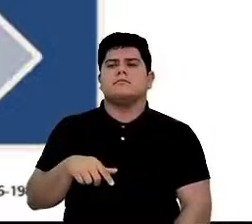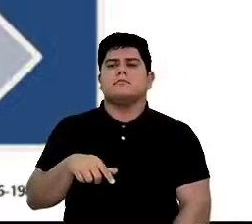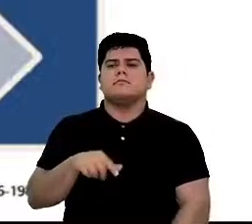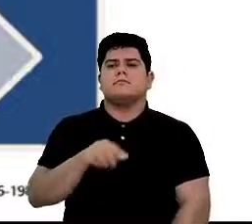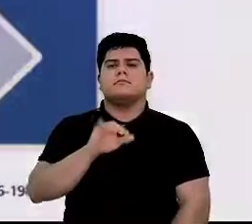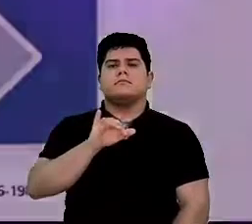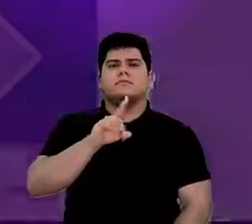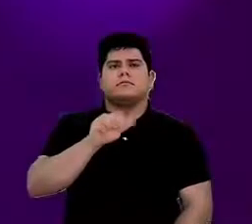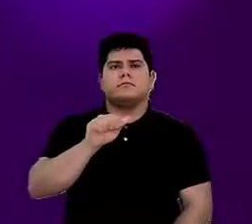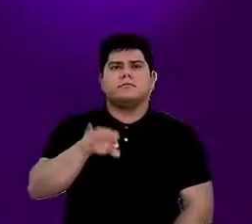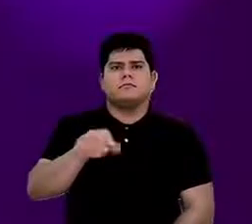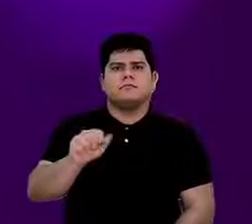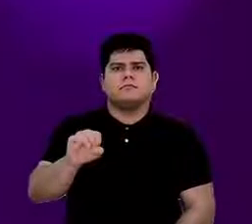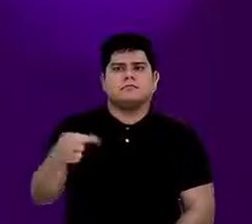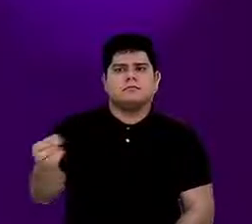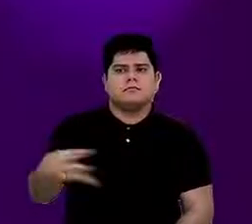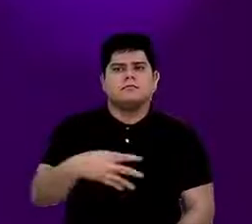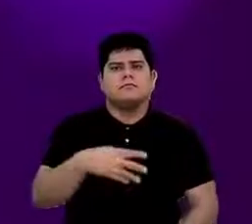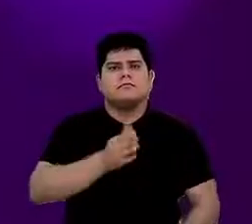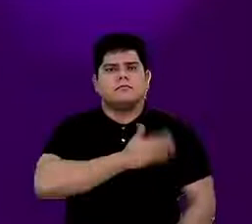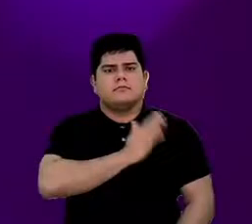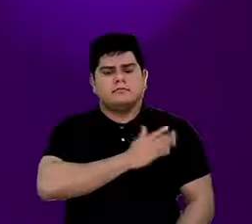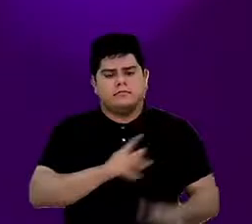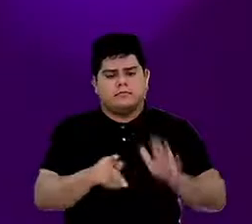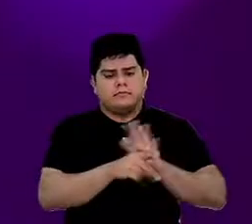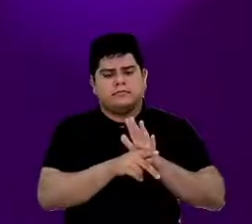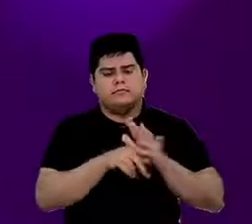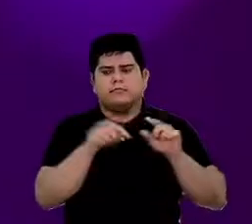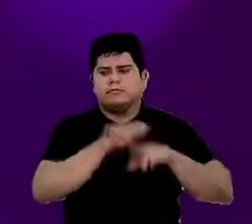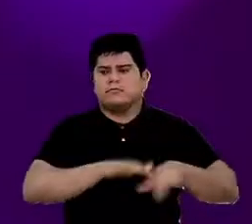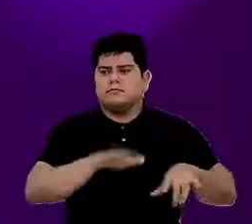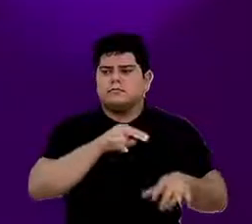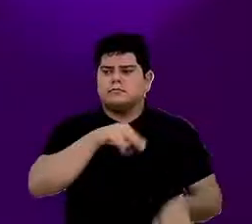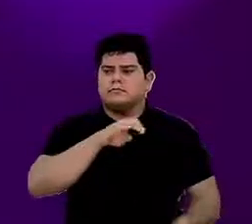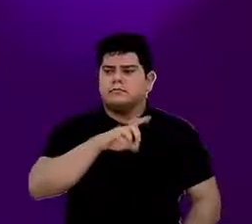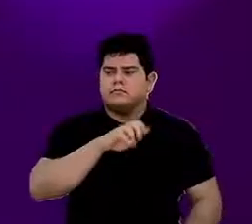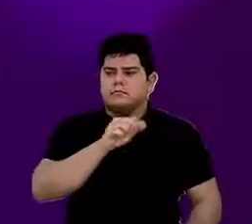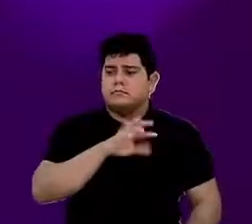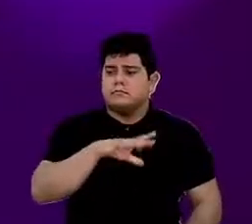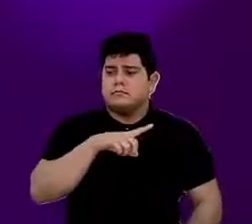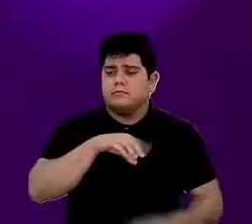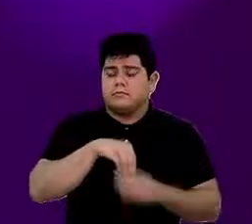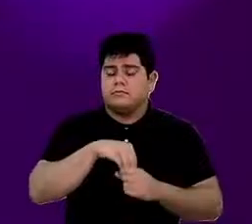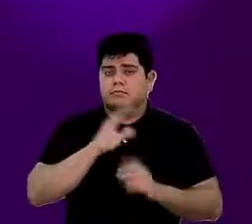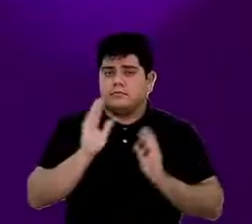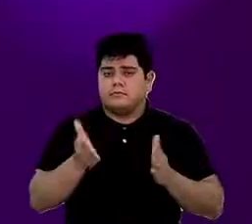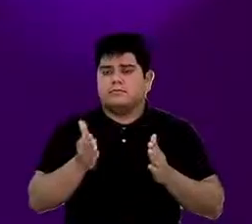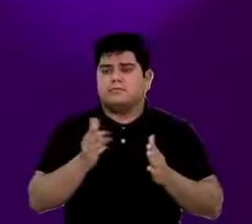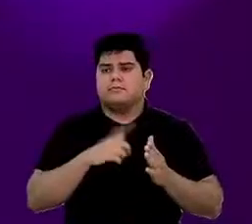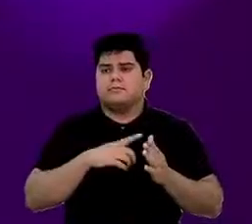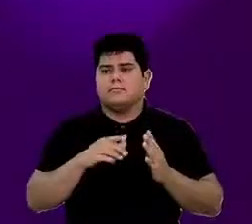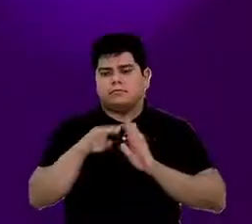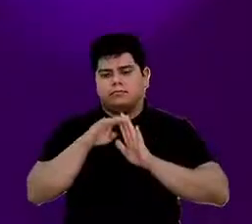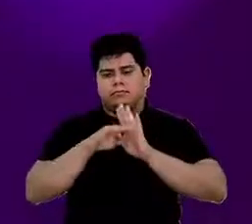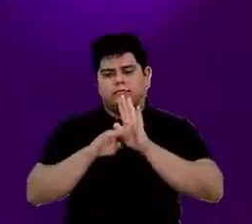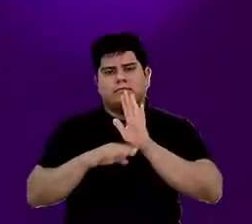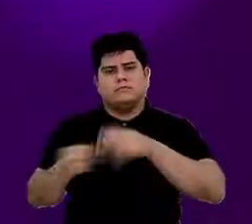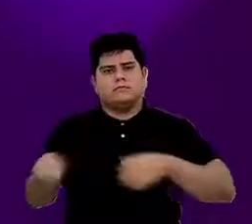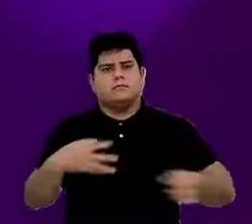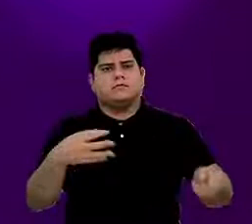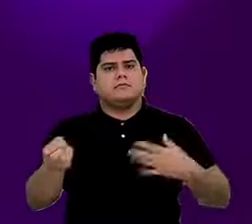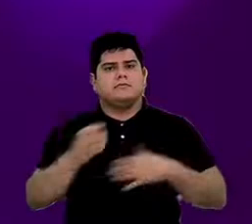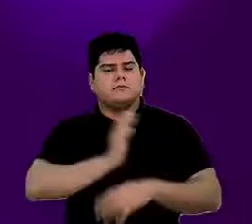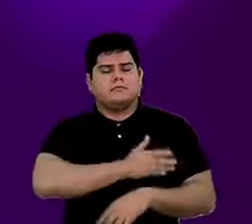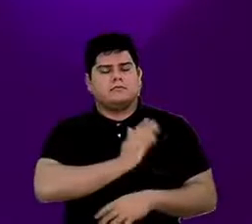indicações novas da cardiologia nuclear presentes já na diretriz atualizada de